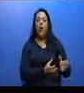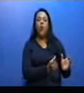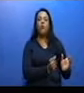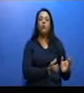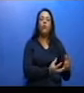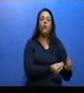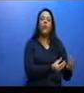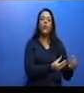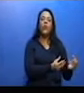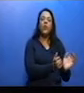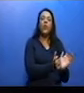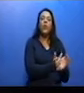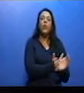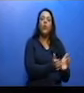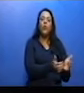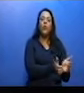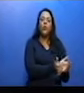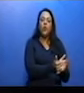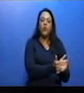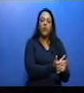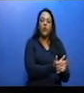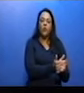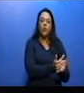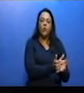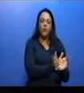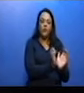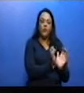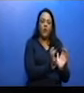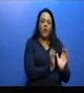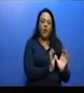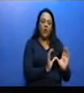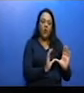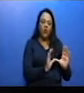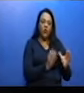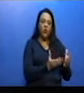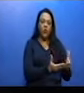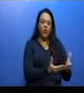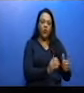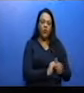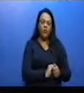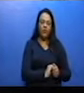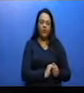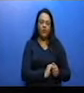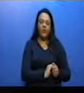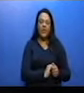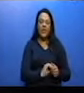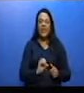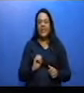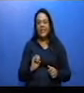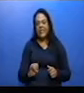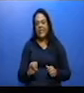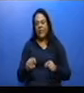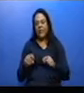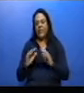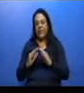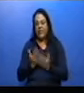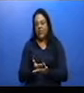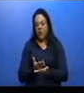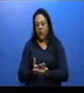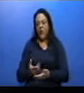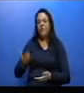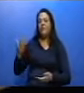estivéssemos na escola, seria em grupo. A professora ia separar os grupos e cada grupo ia estudar uma